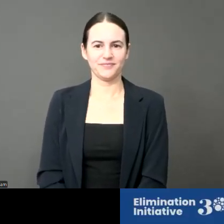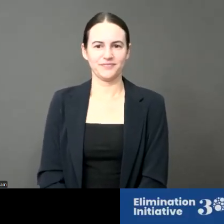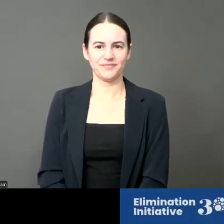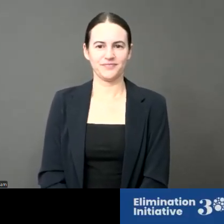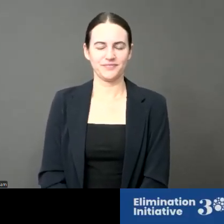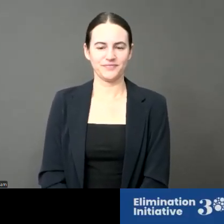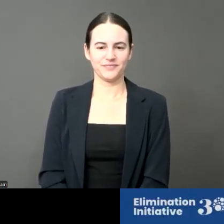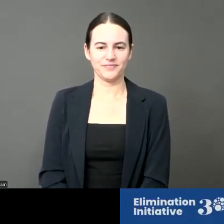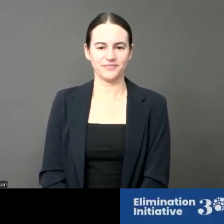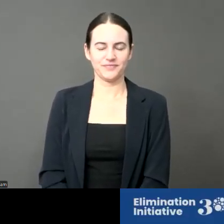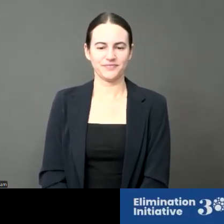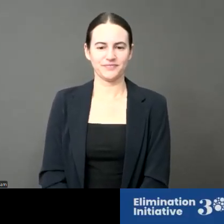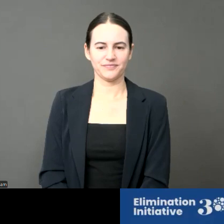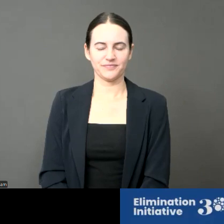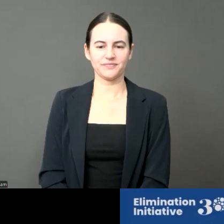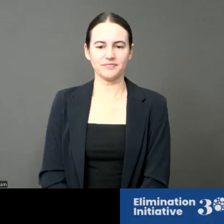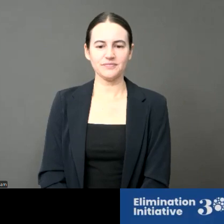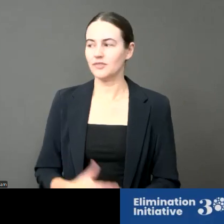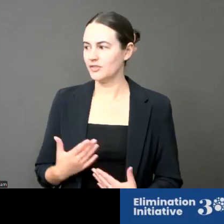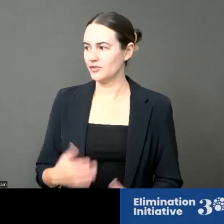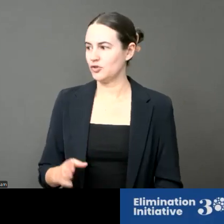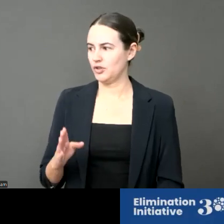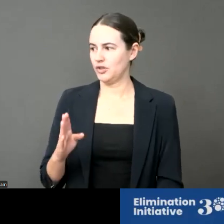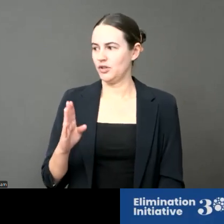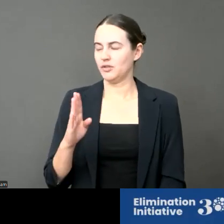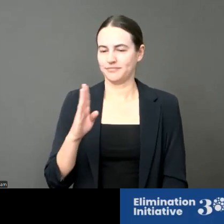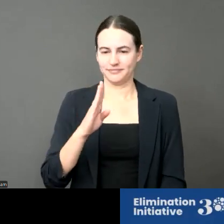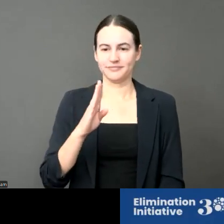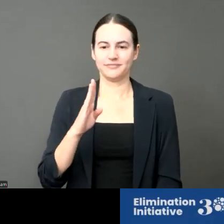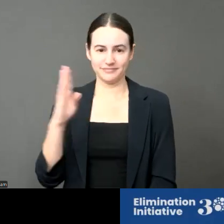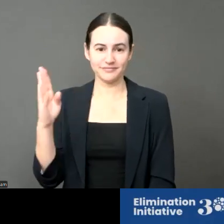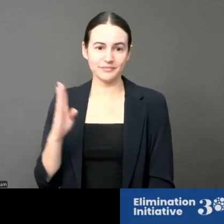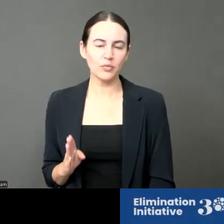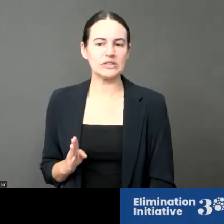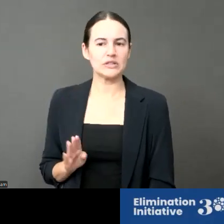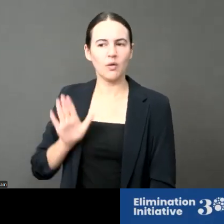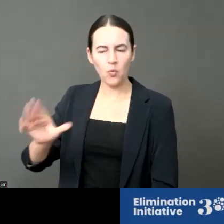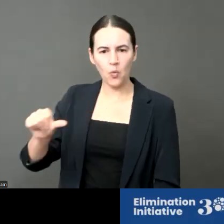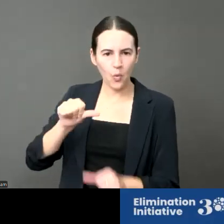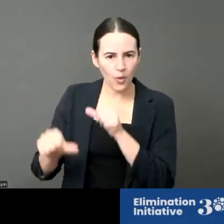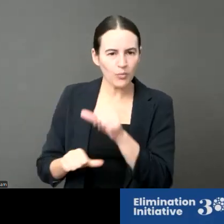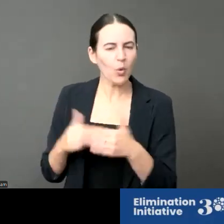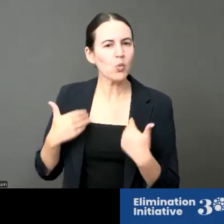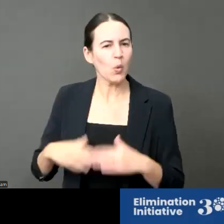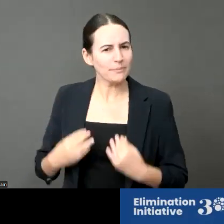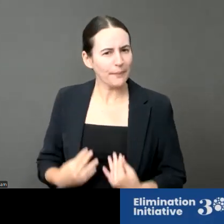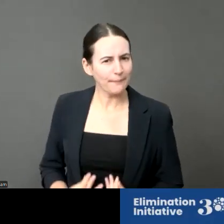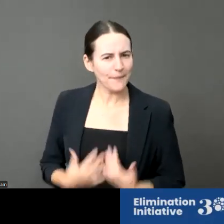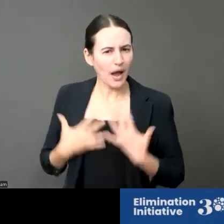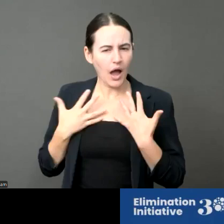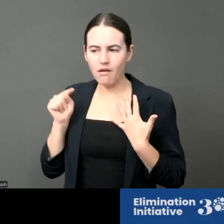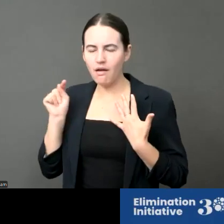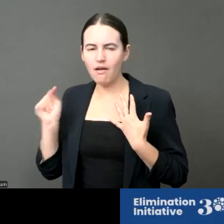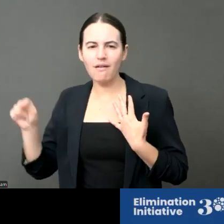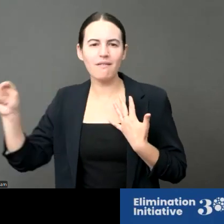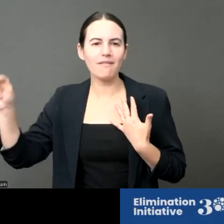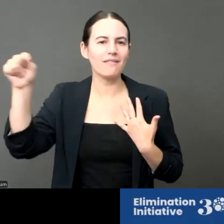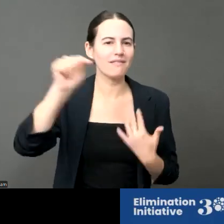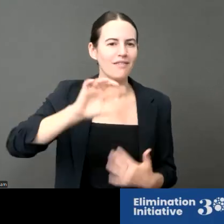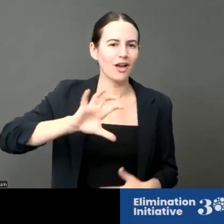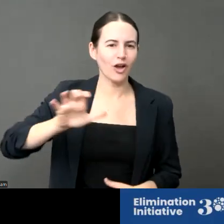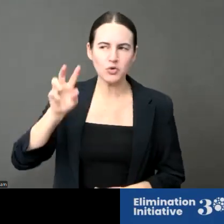e compartilhar as iniciativas do Brasil. As iniciativas do Brasil realmente vão inspirar